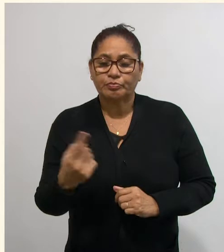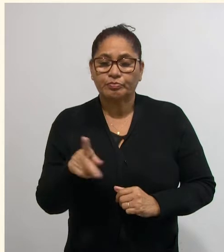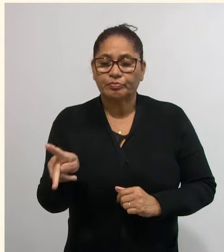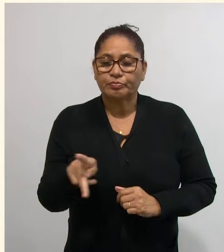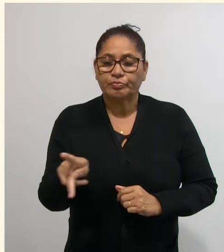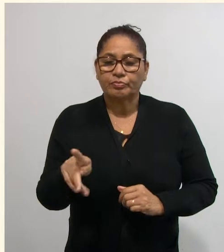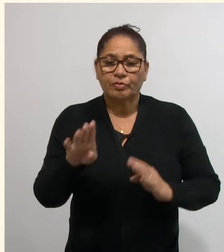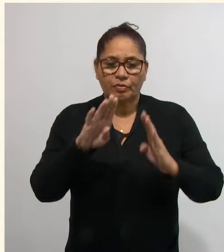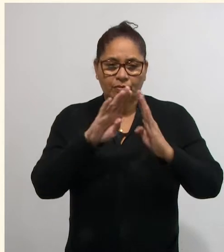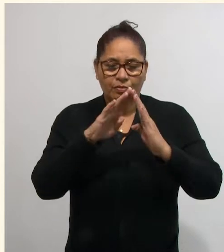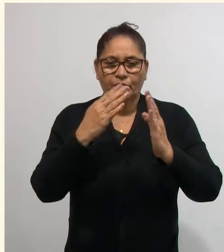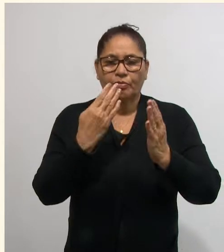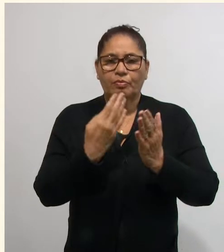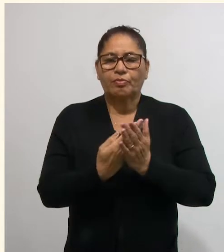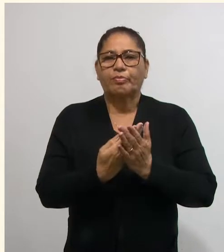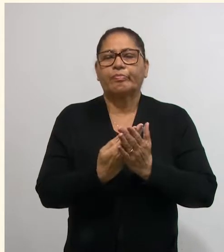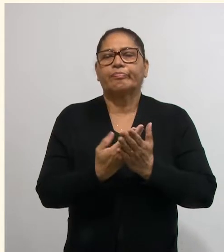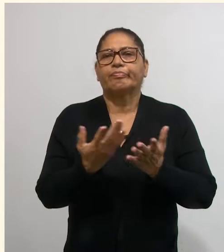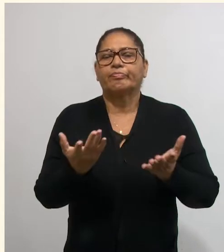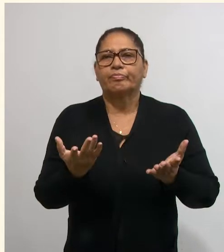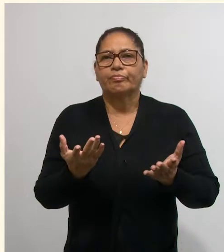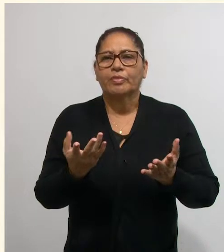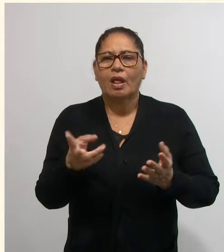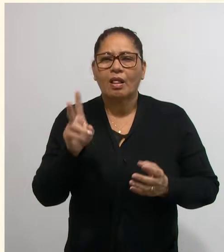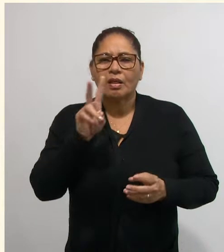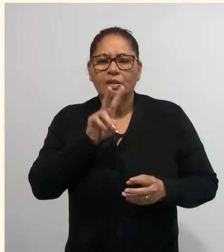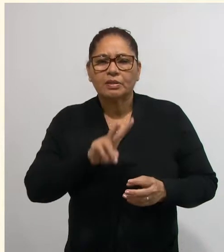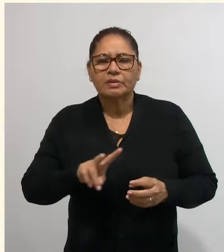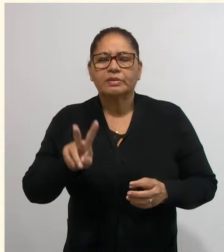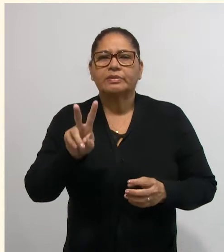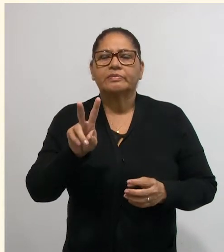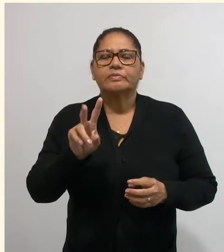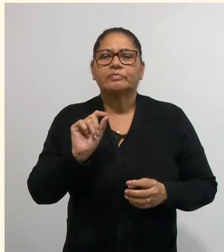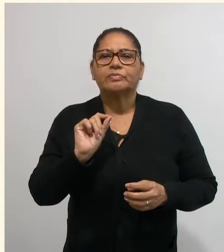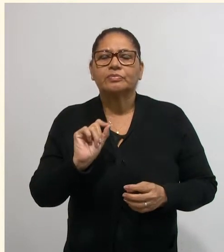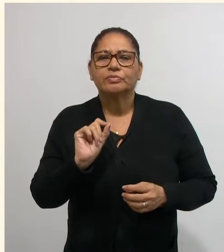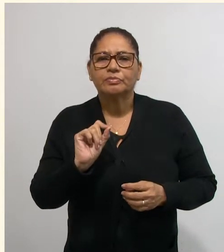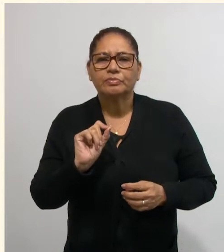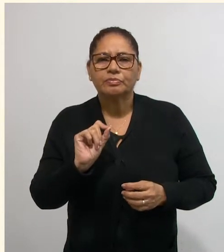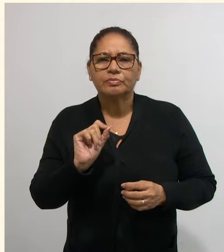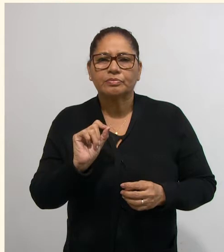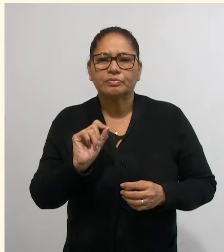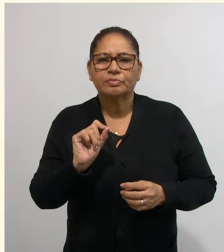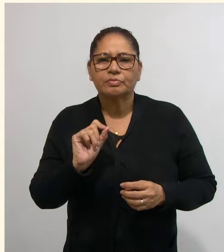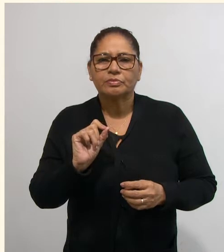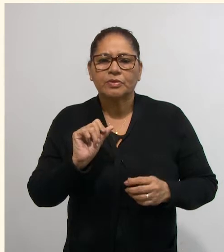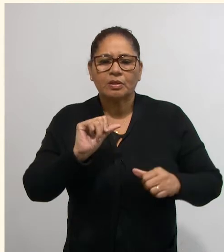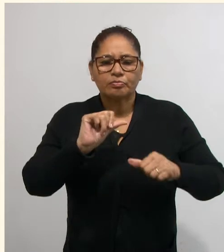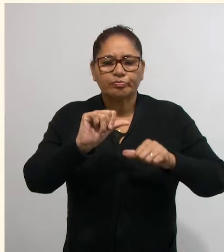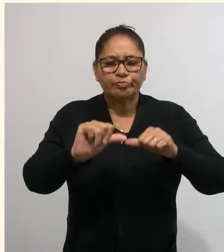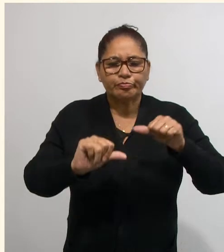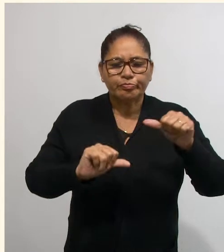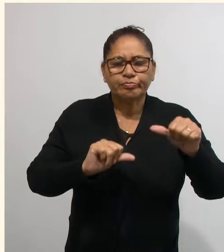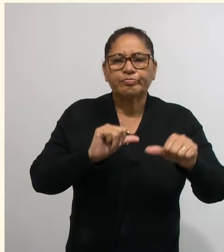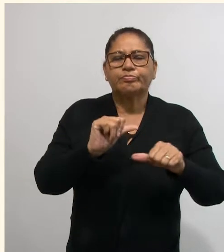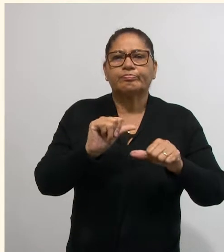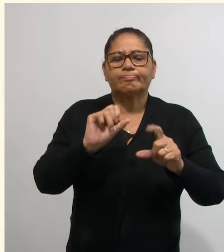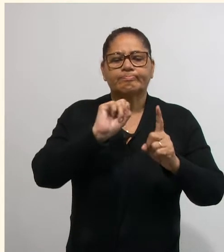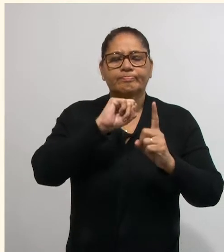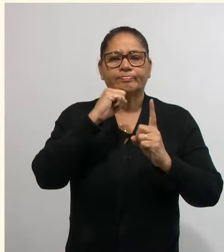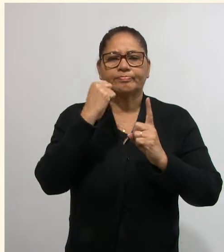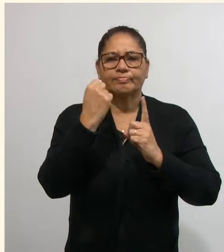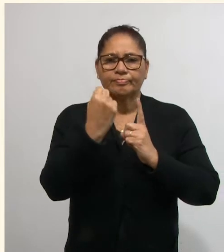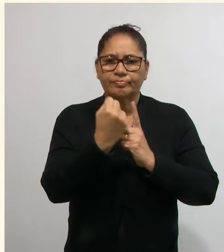a escola, em muitos casos, ela pode ser vista como agente de quê? De transformação da